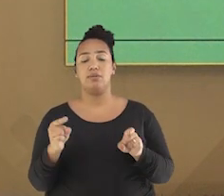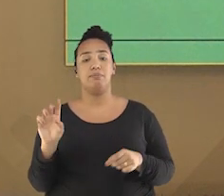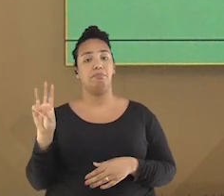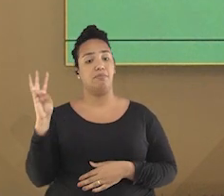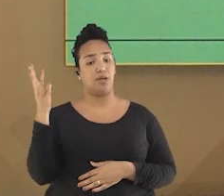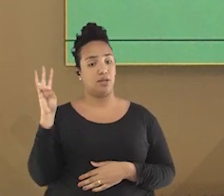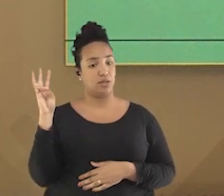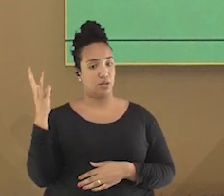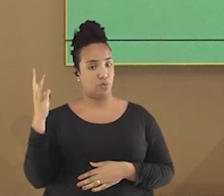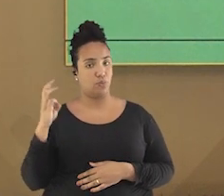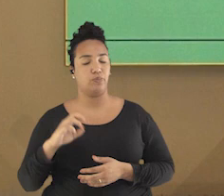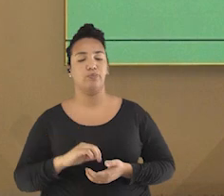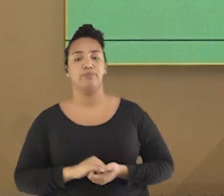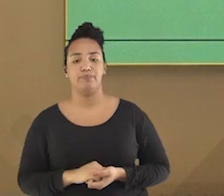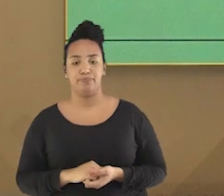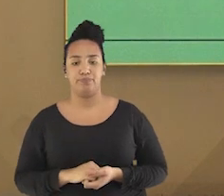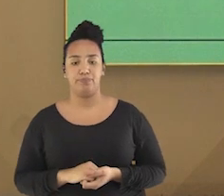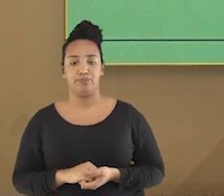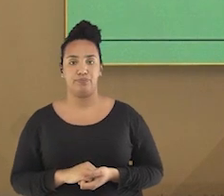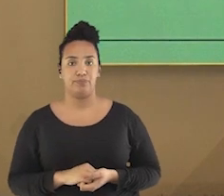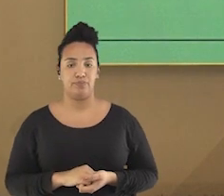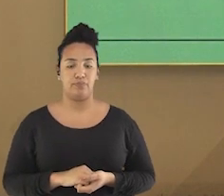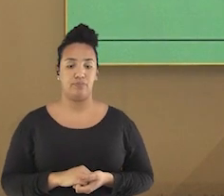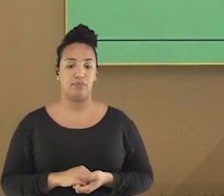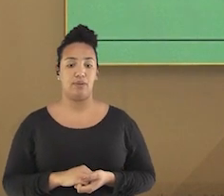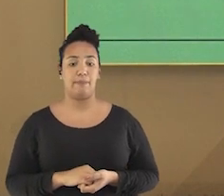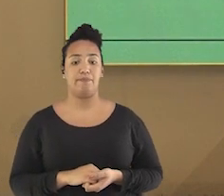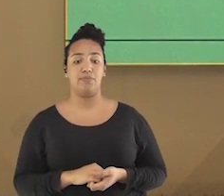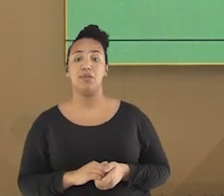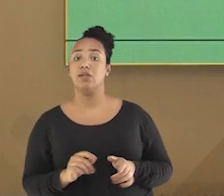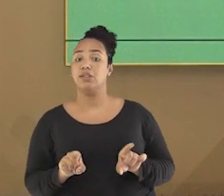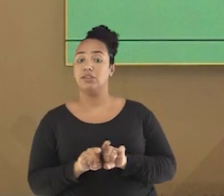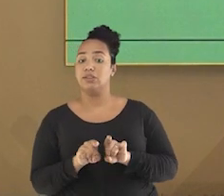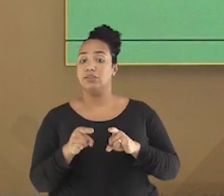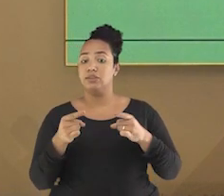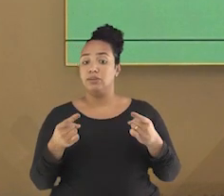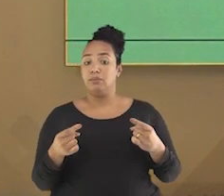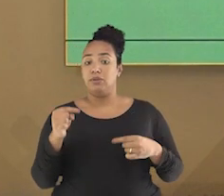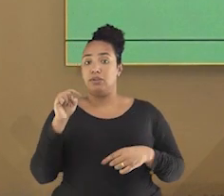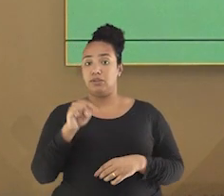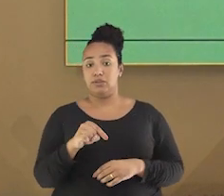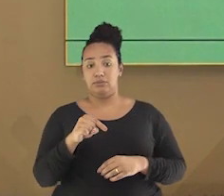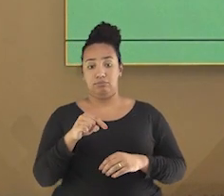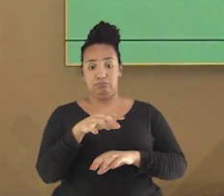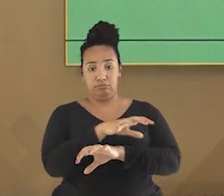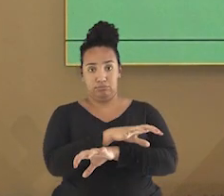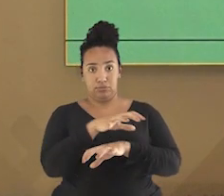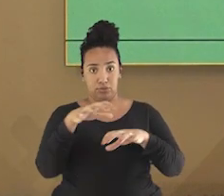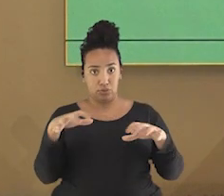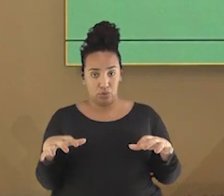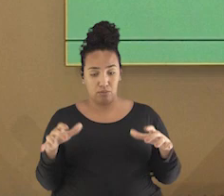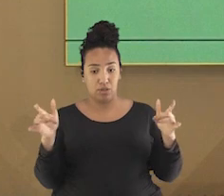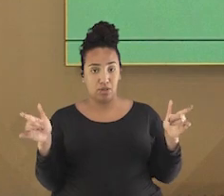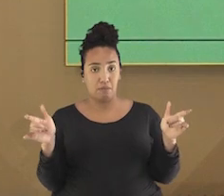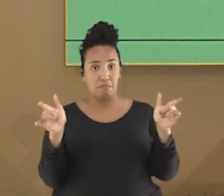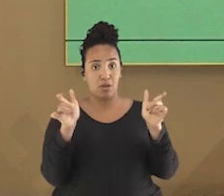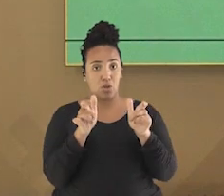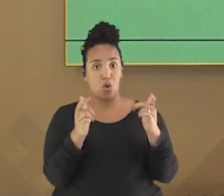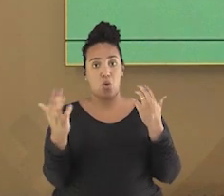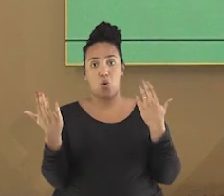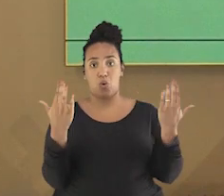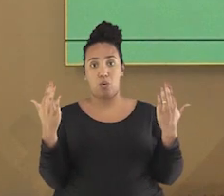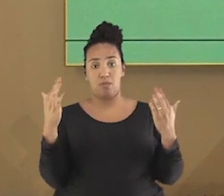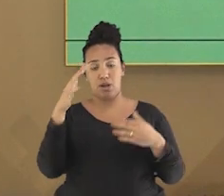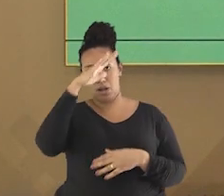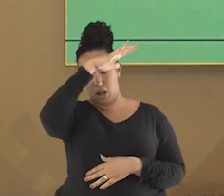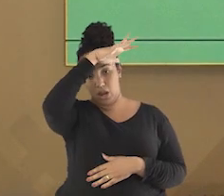também. Ele só perde para a Amazônia no tamanho do seu bioma, pois ele é muito grande,